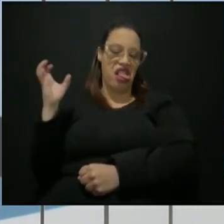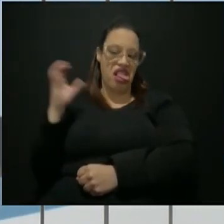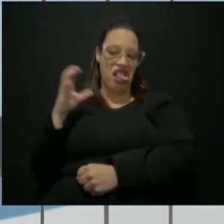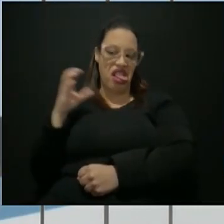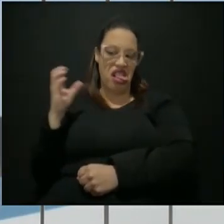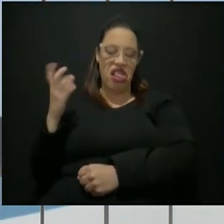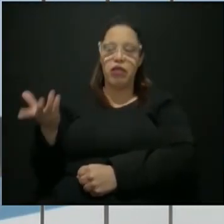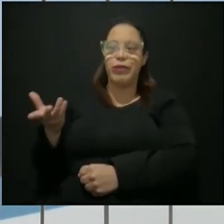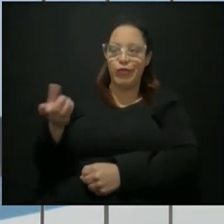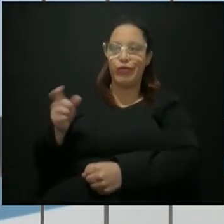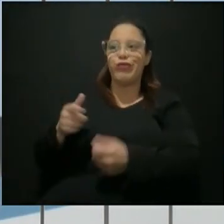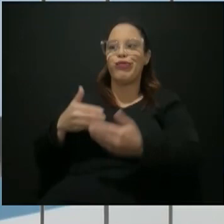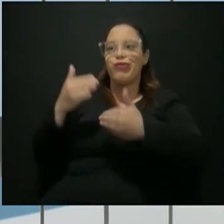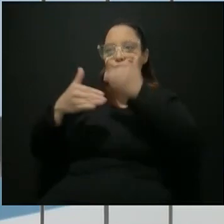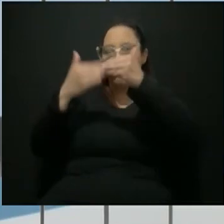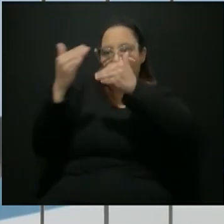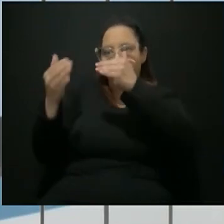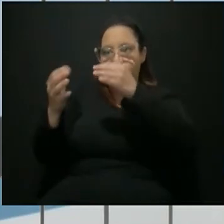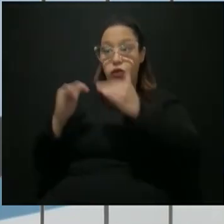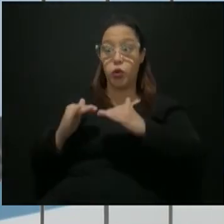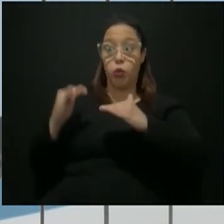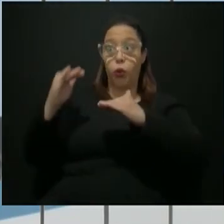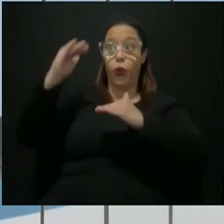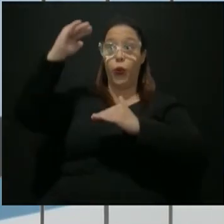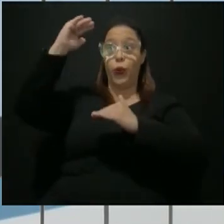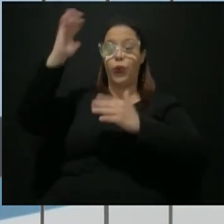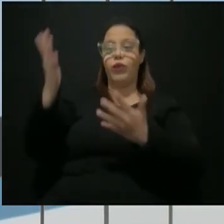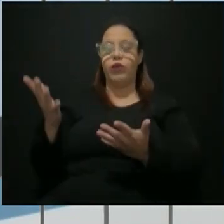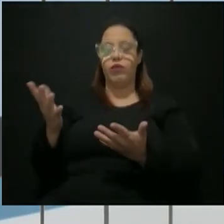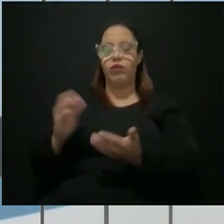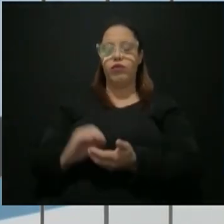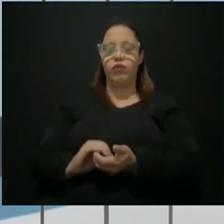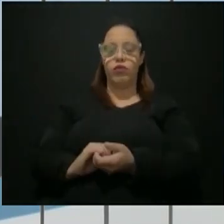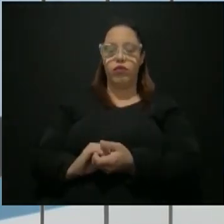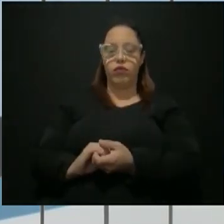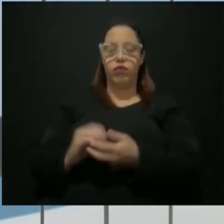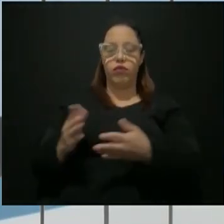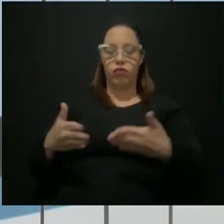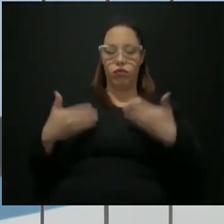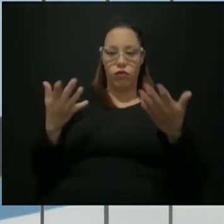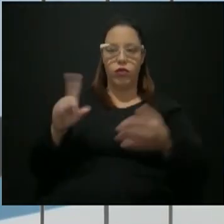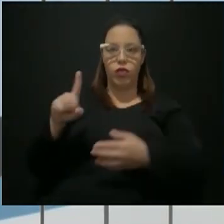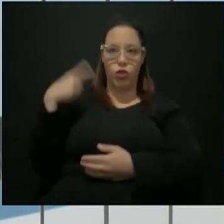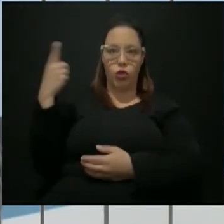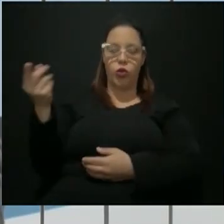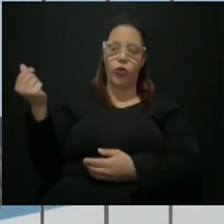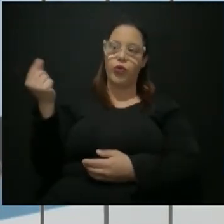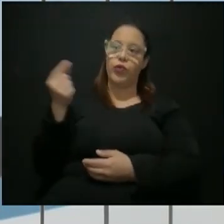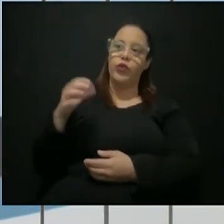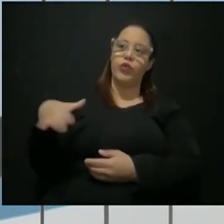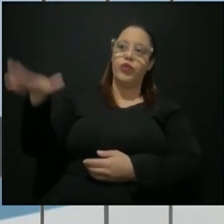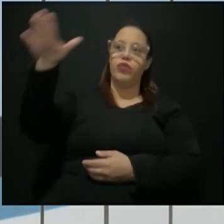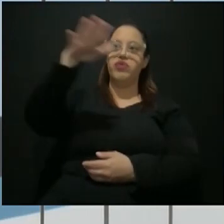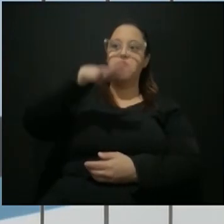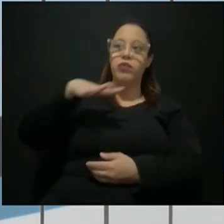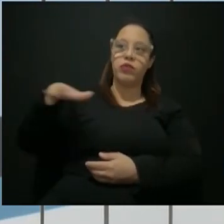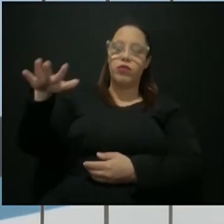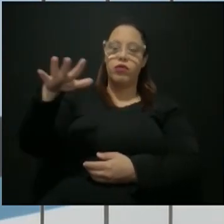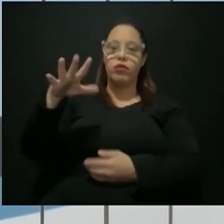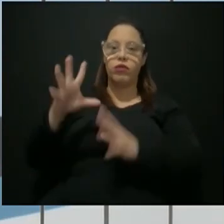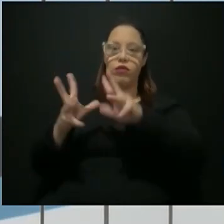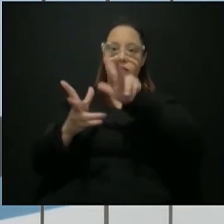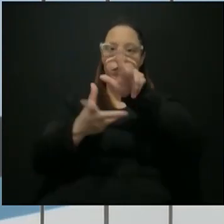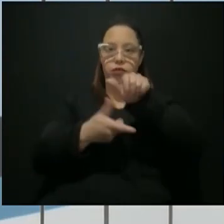processo de desenvolvimento com padrão de outras economias, né? Então, outras economias tiveram